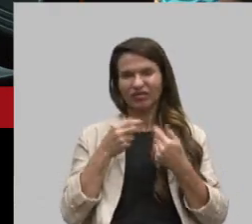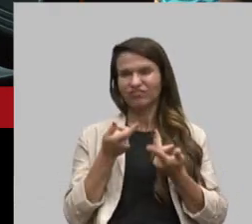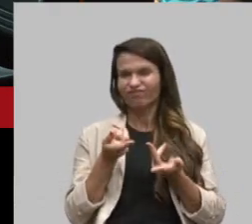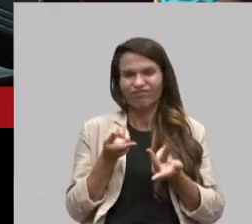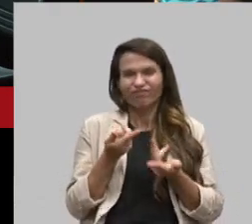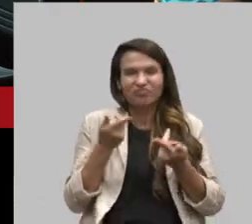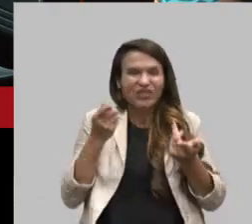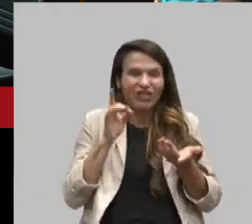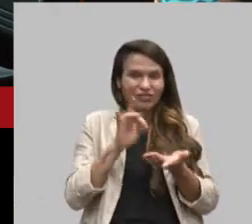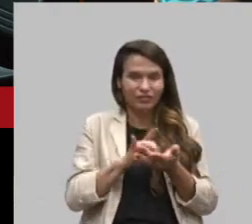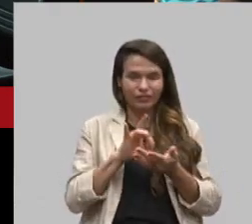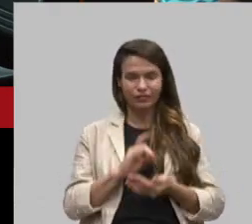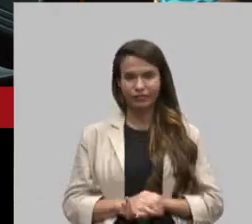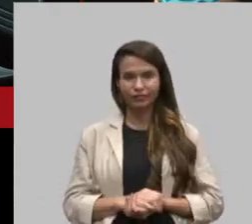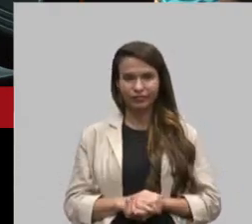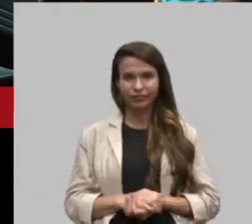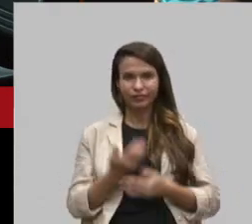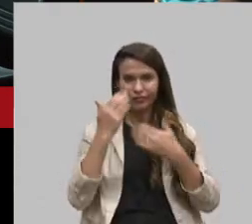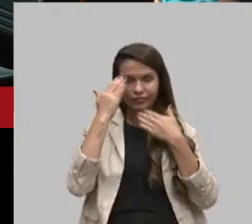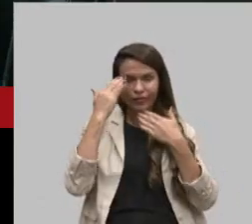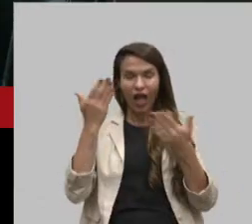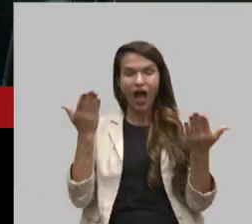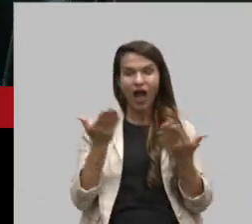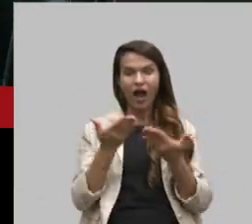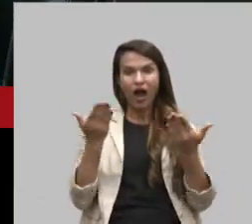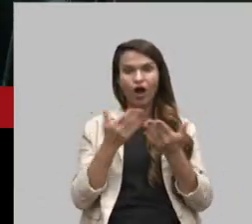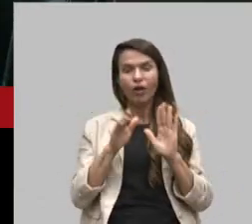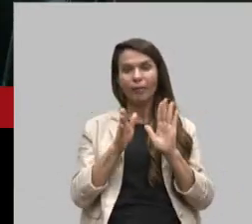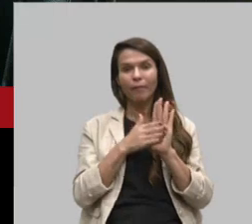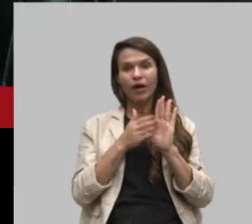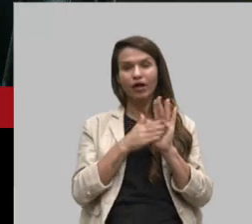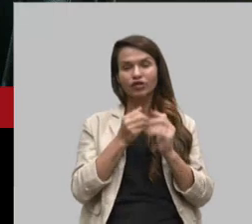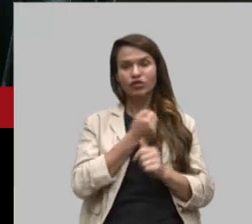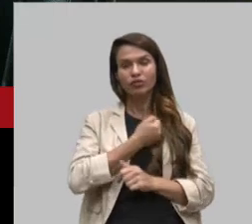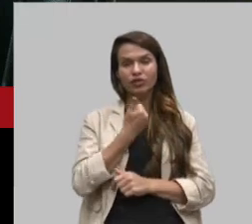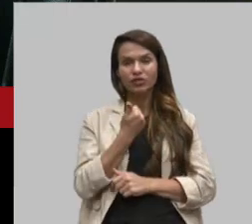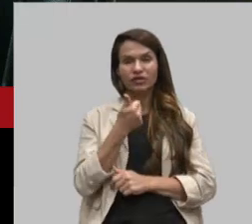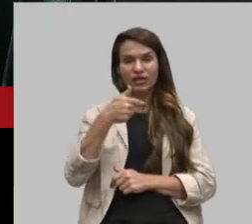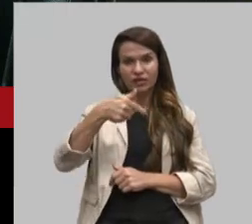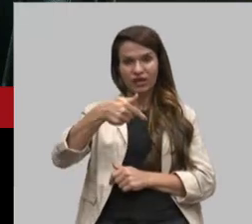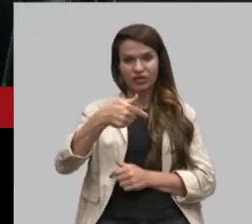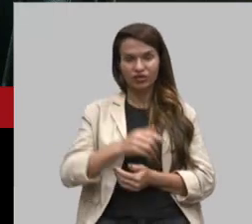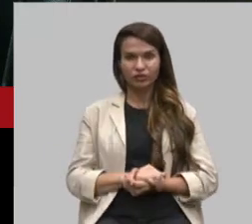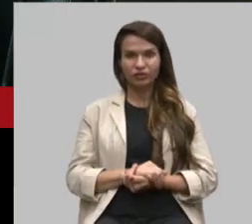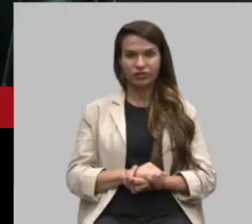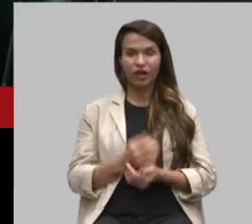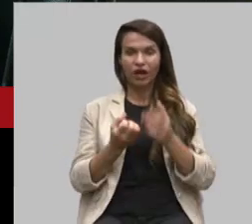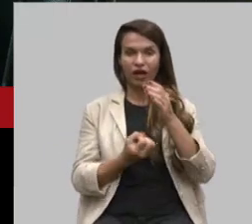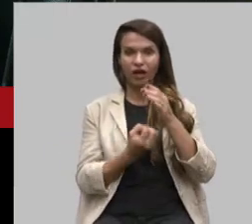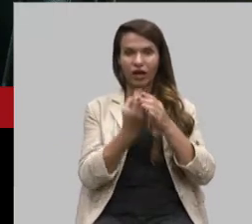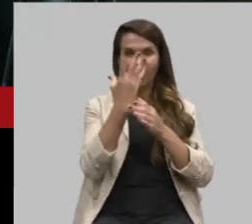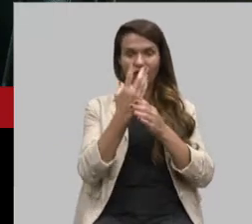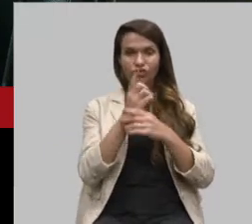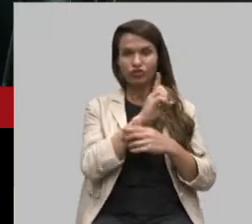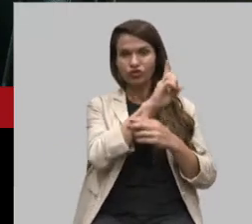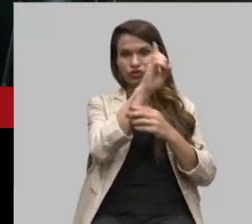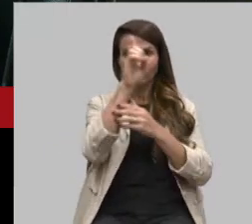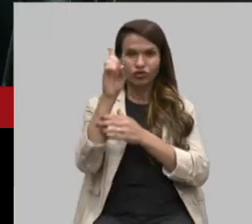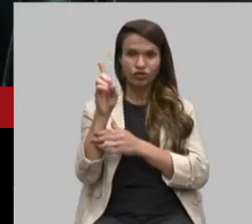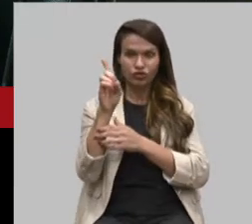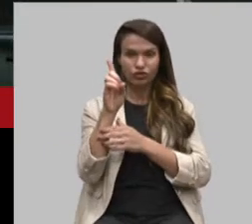obrigada agora nós vamos para a proposta de número 17 criação do dia virtude